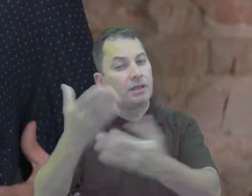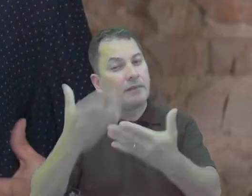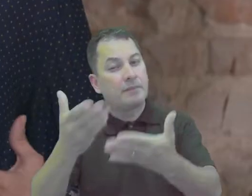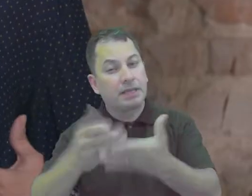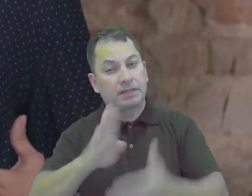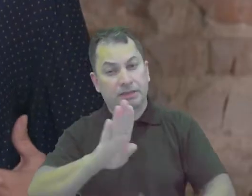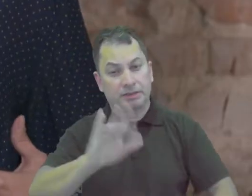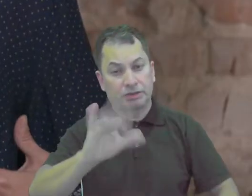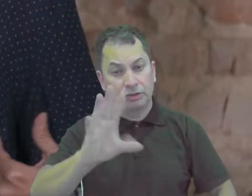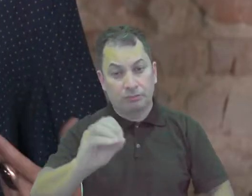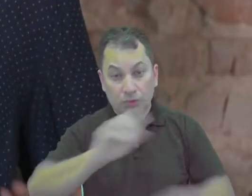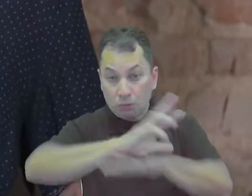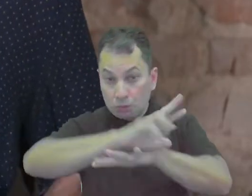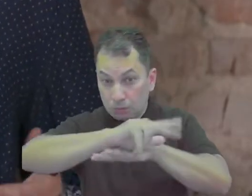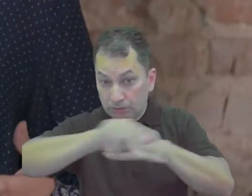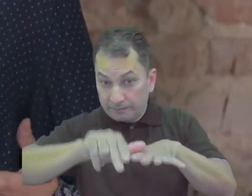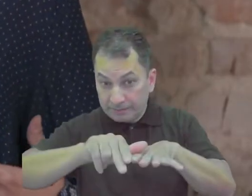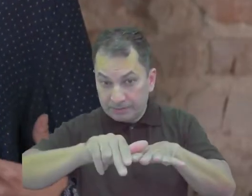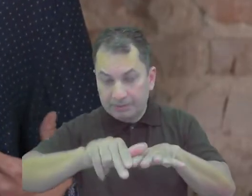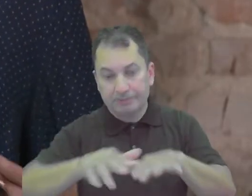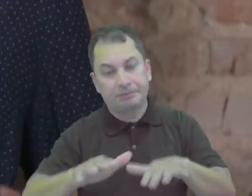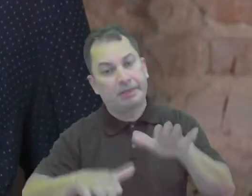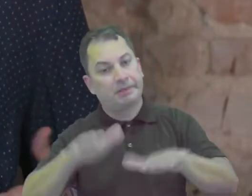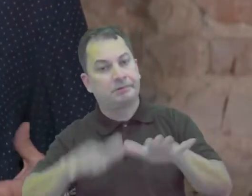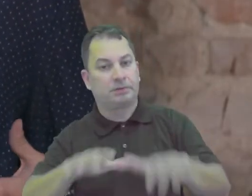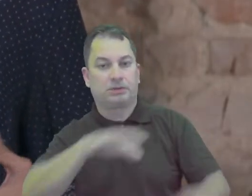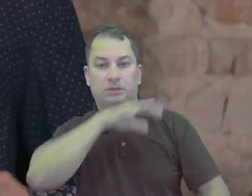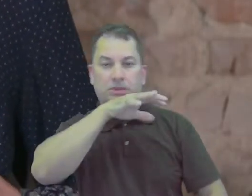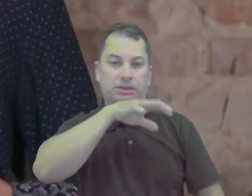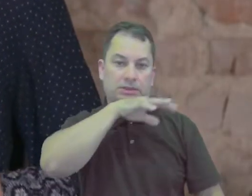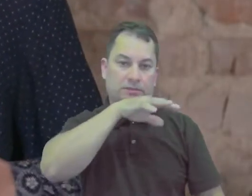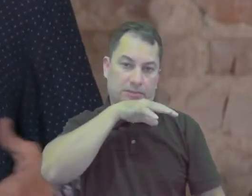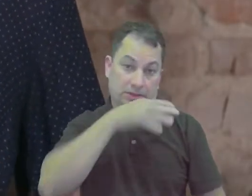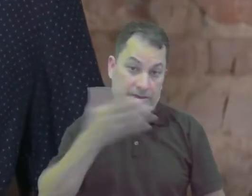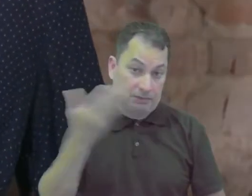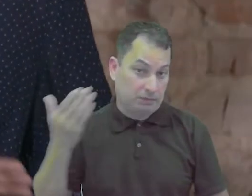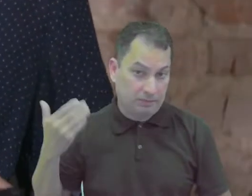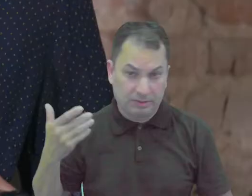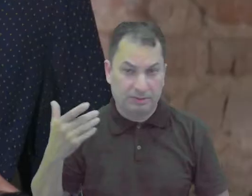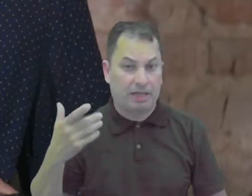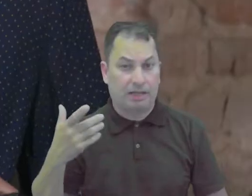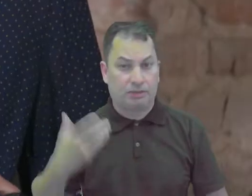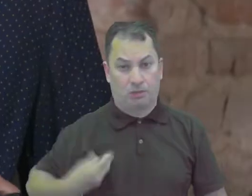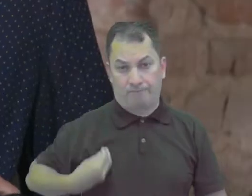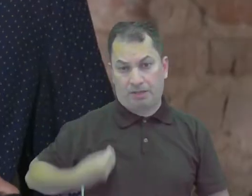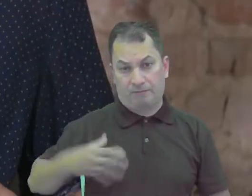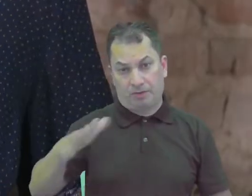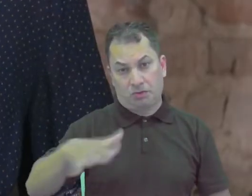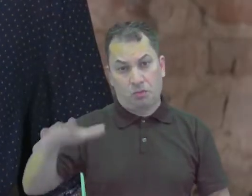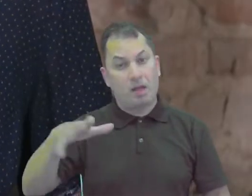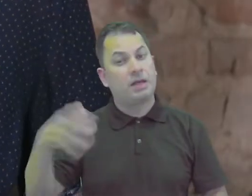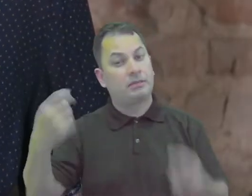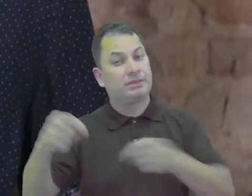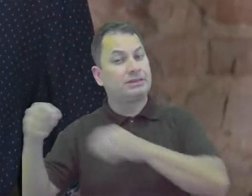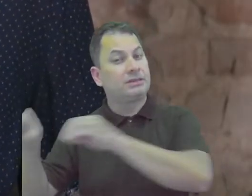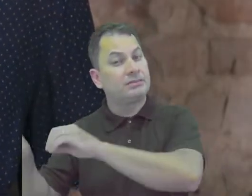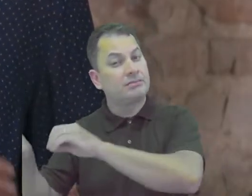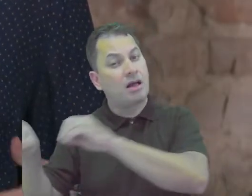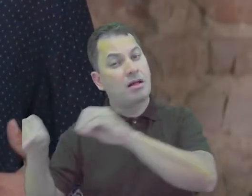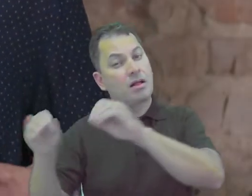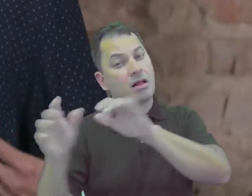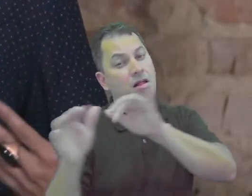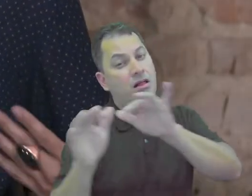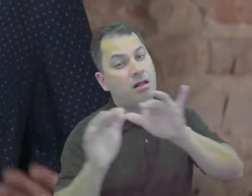e os animais que viviam em uma determinada área têm que migrar para outra área. E